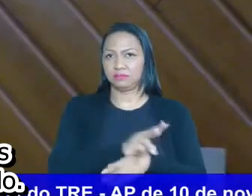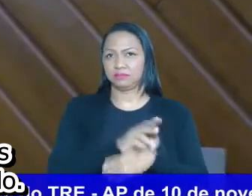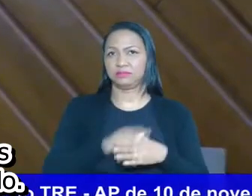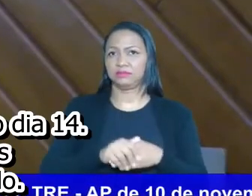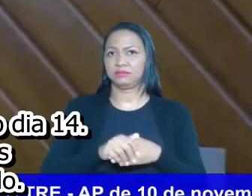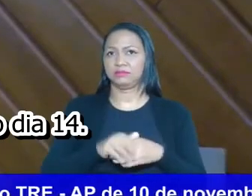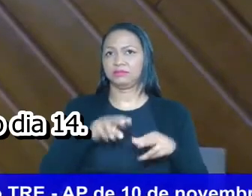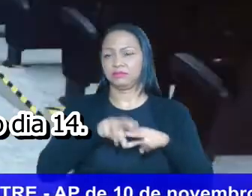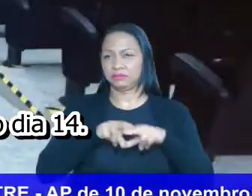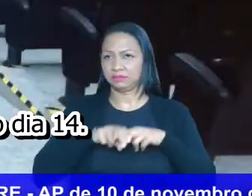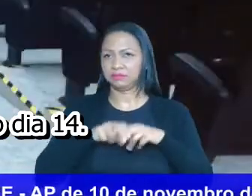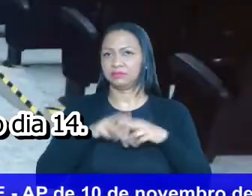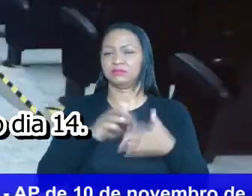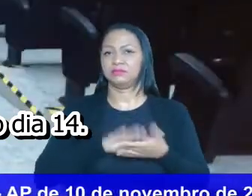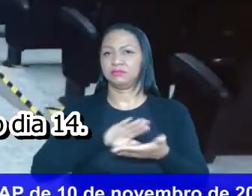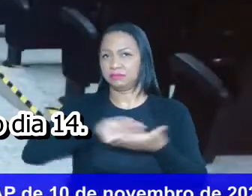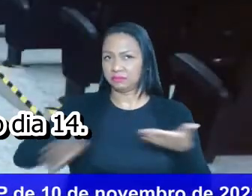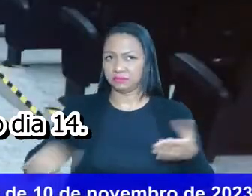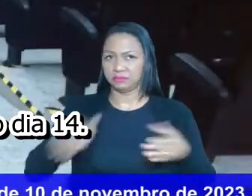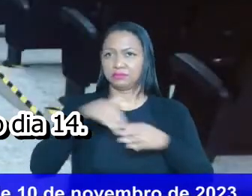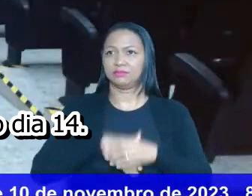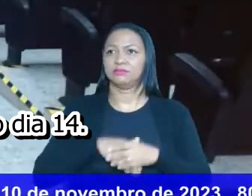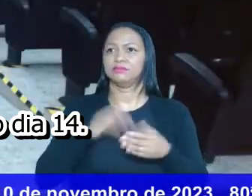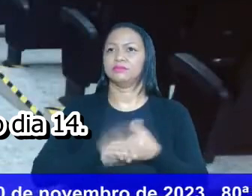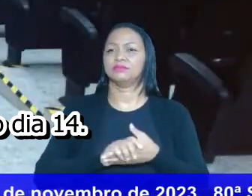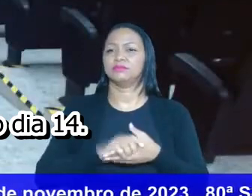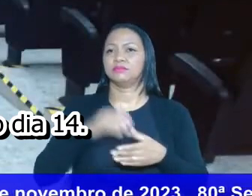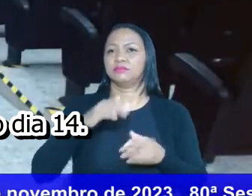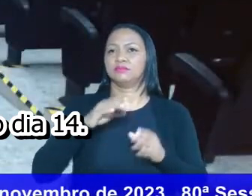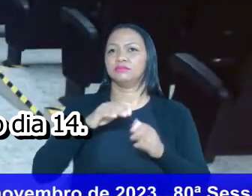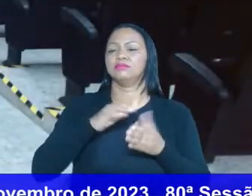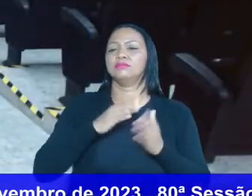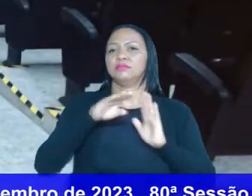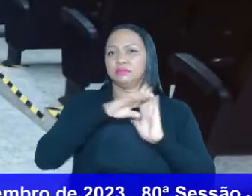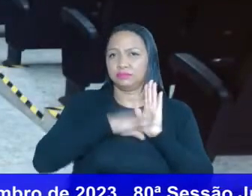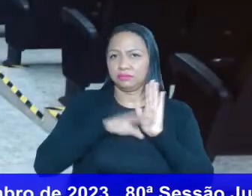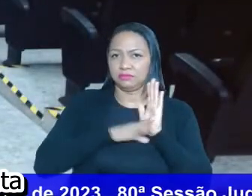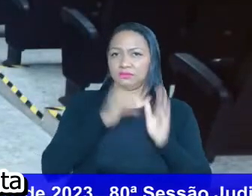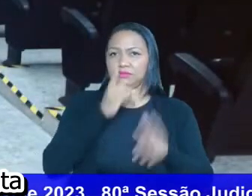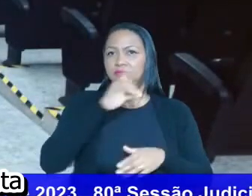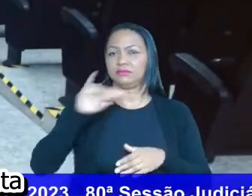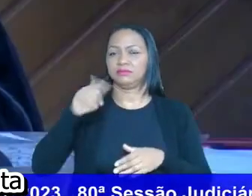estou pedindo então, pronto. Retirado de pauta, incluído na sessão do dia 14,